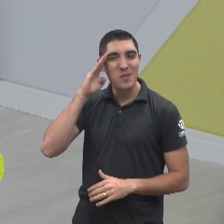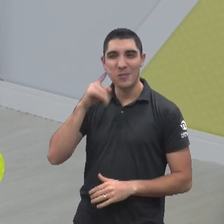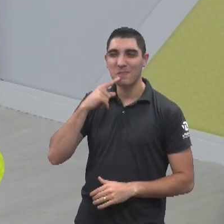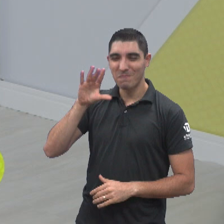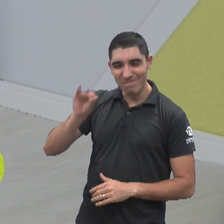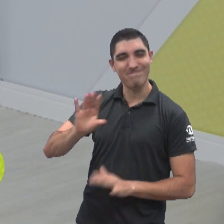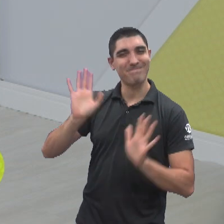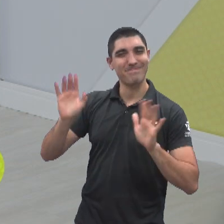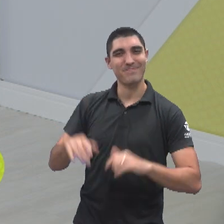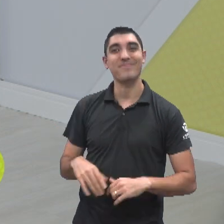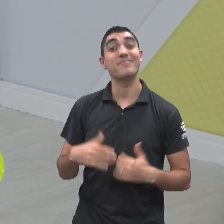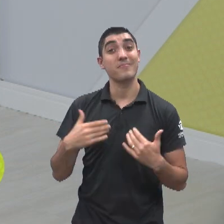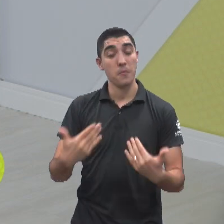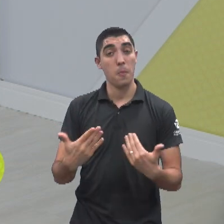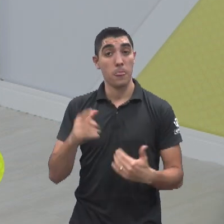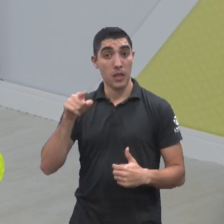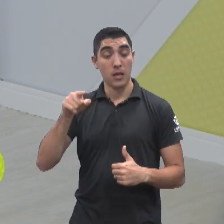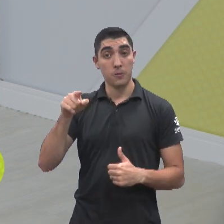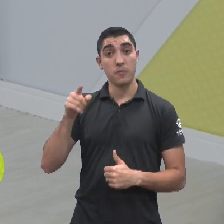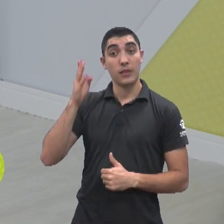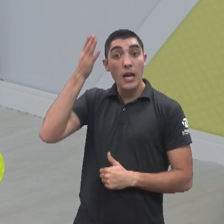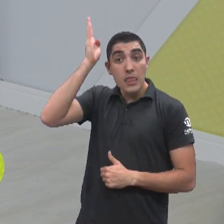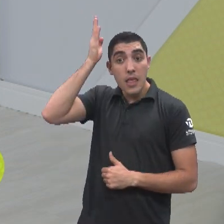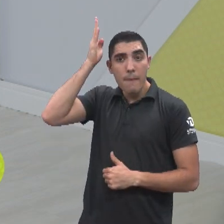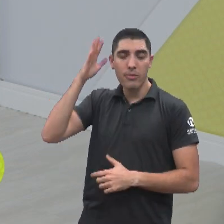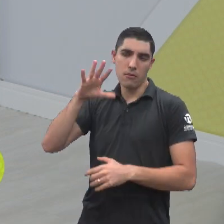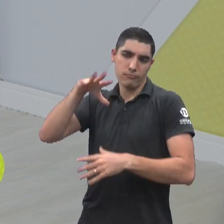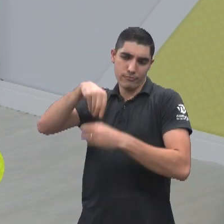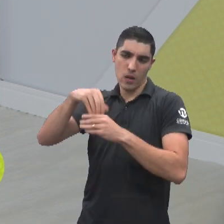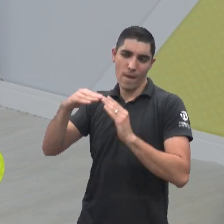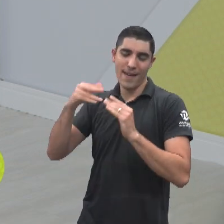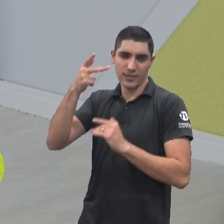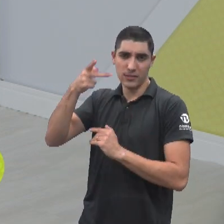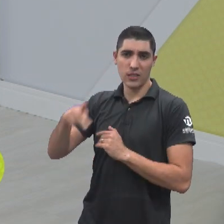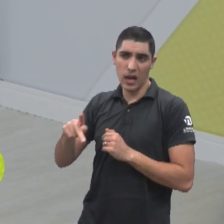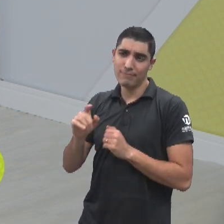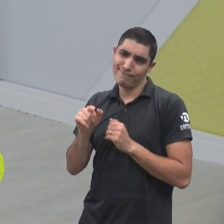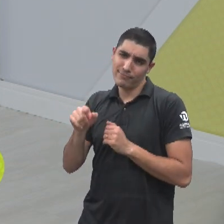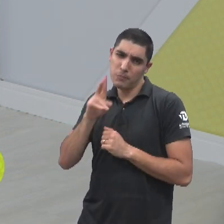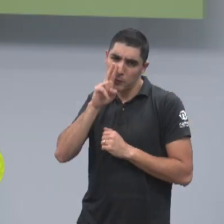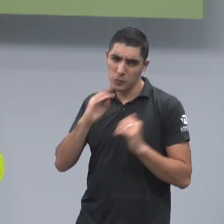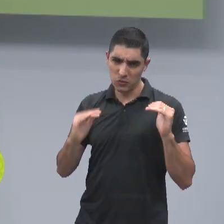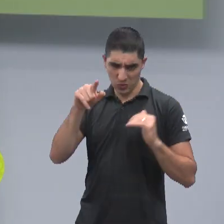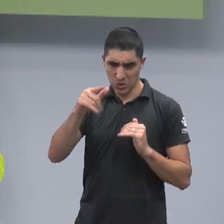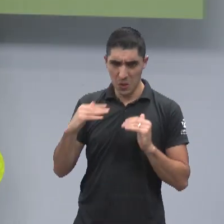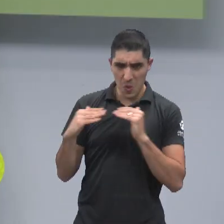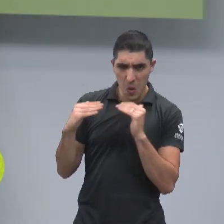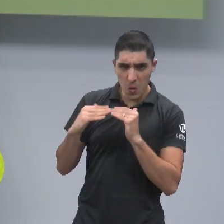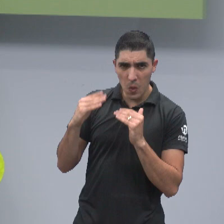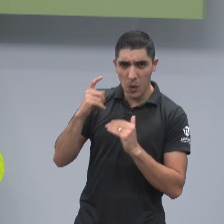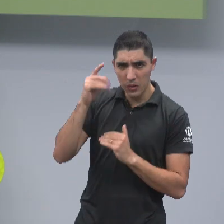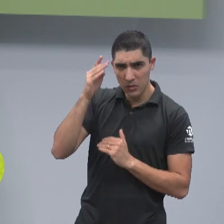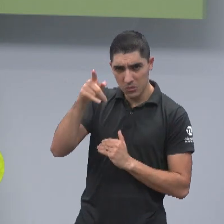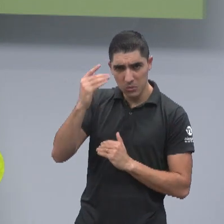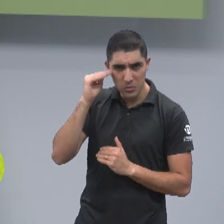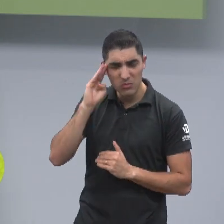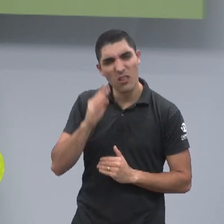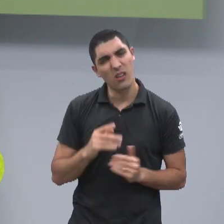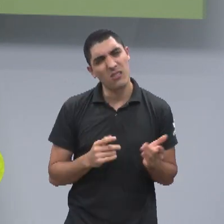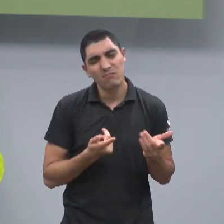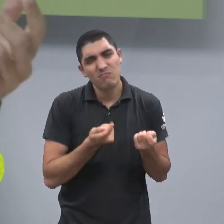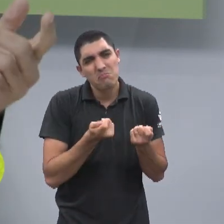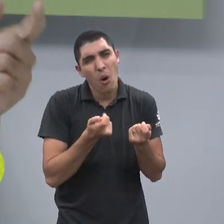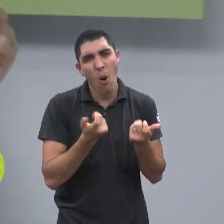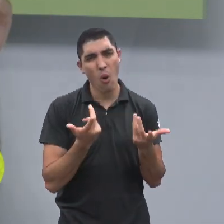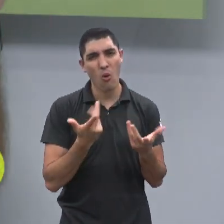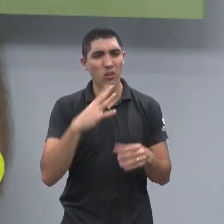o Taubaté tem um leve favoritismo por jogar em casa. Você concorda com isso, não? Mas é muito pouco esse favoritismo, né?